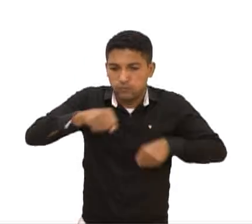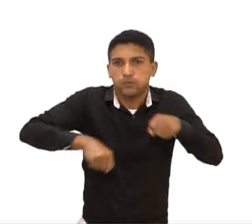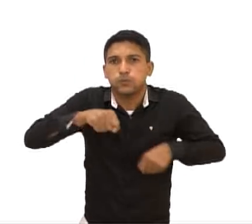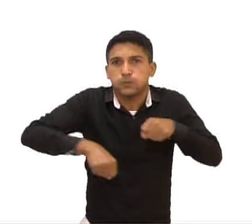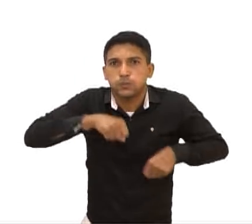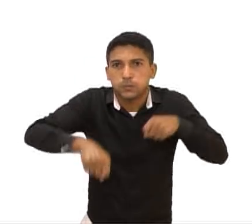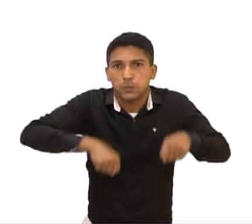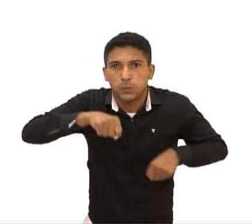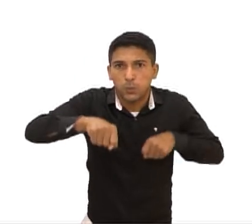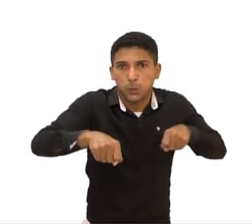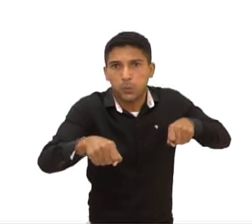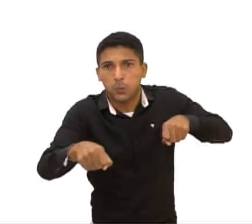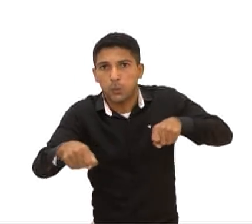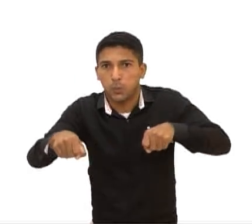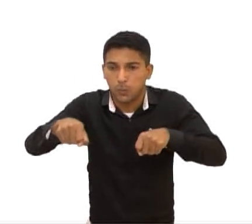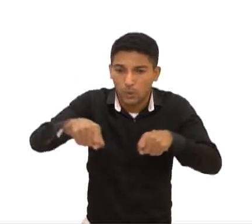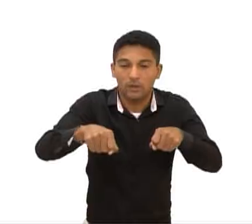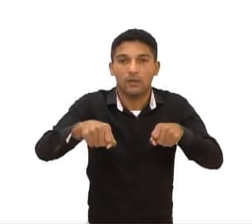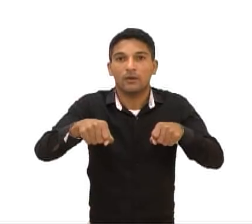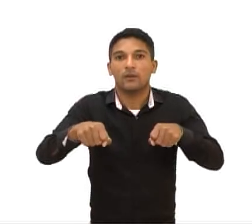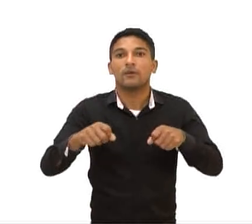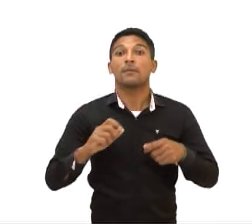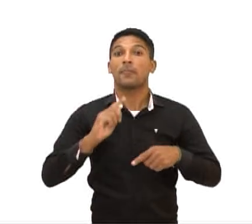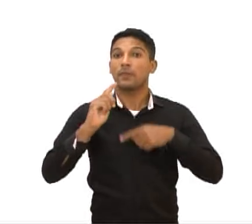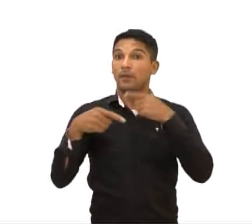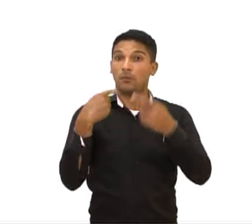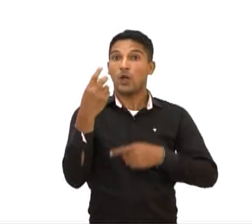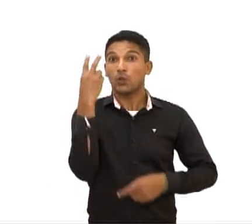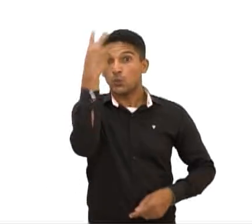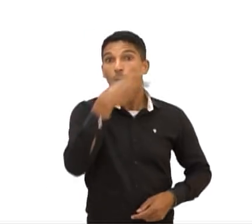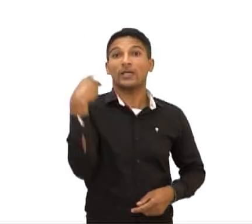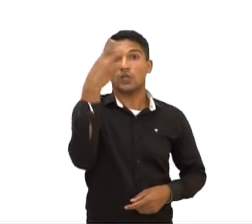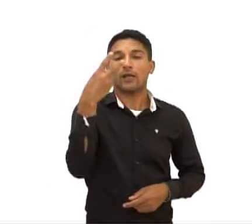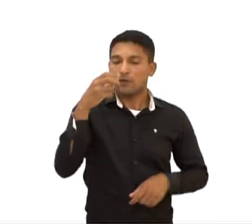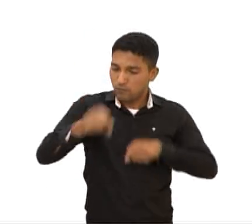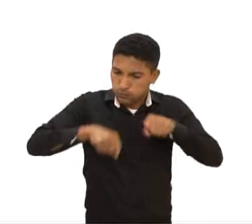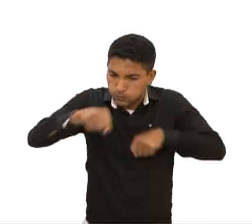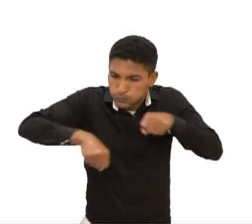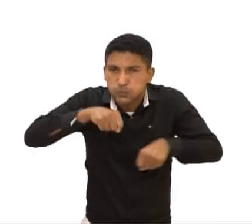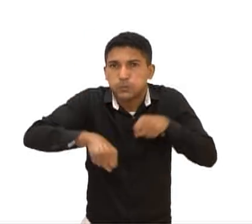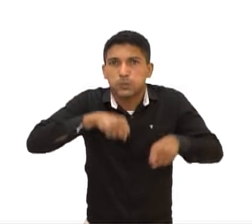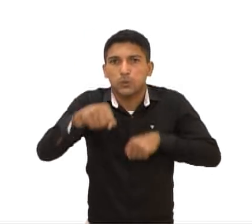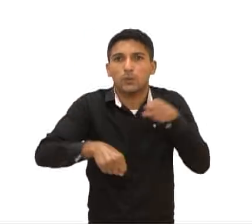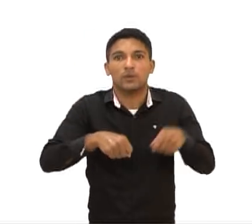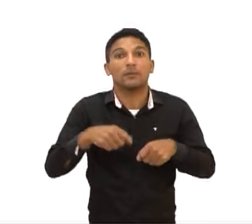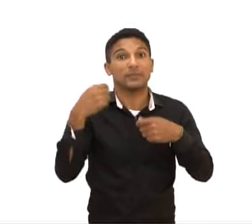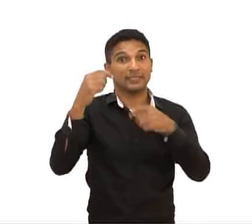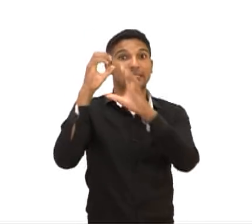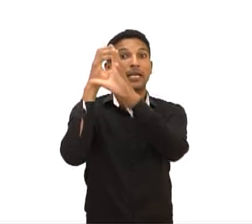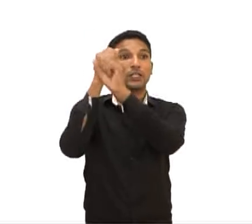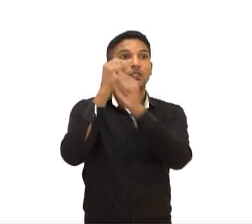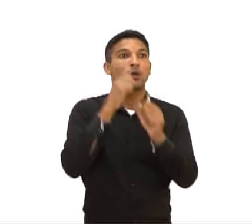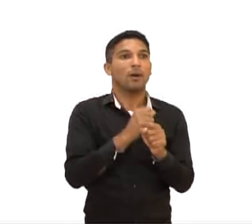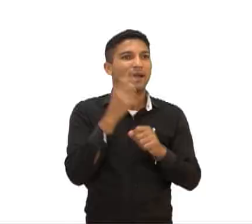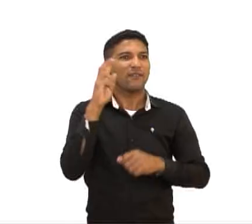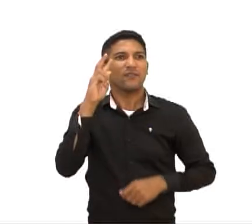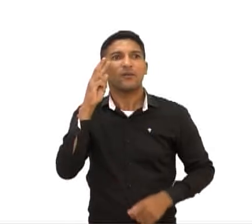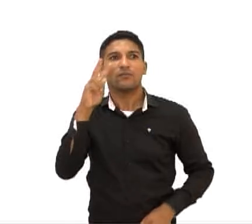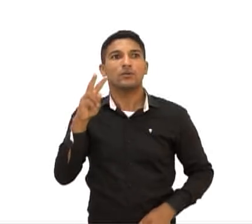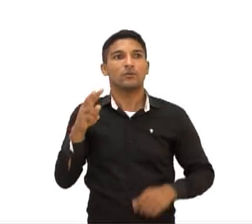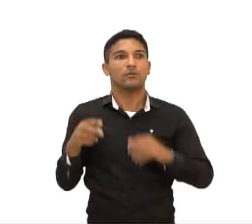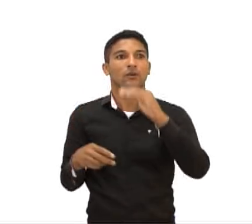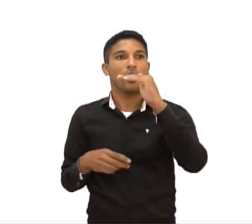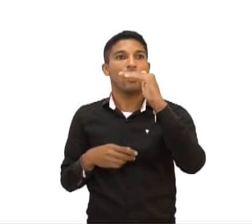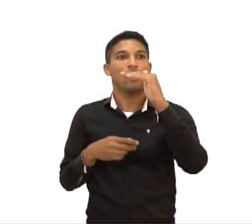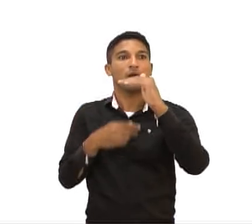na segunda. Se eu quero saber das 2 horas, eu vou fazer o quê? Somar. Vou juntar as duas quantidades e